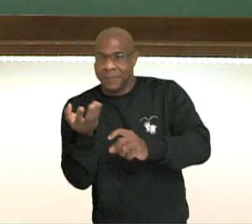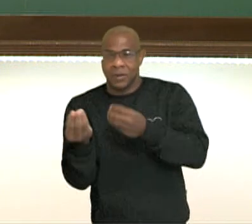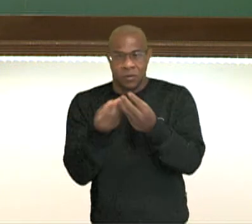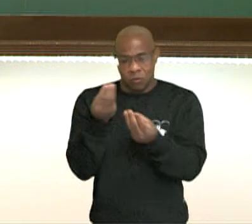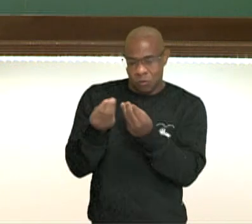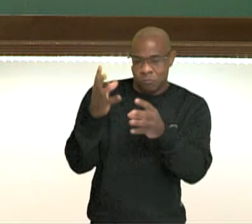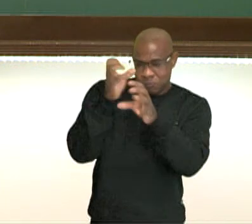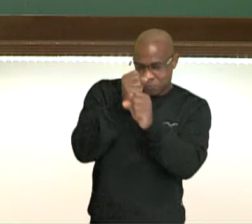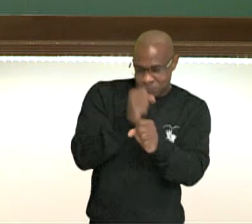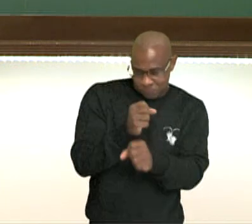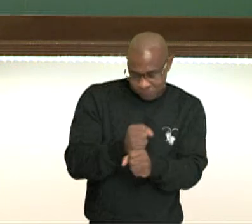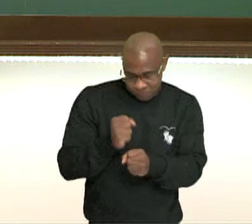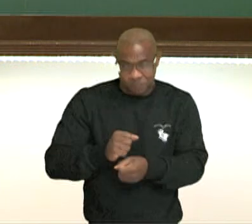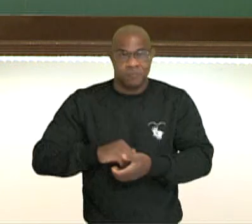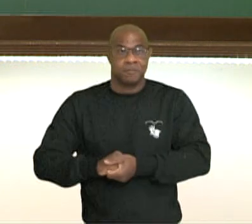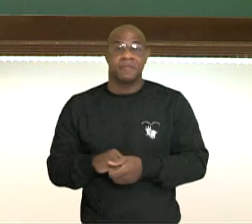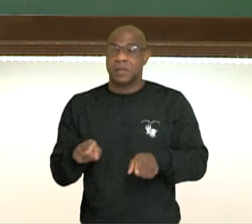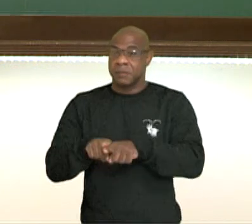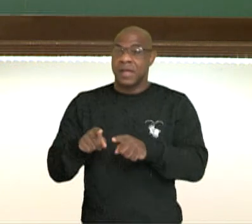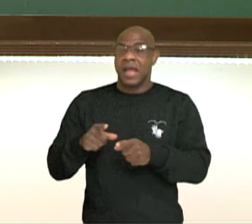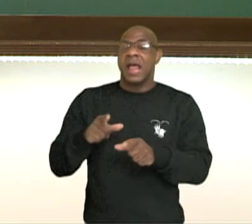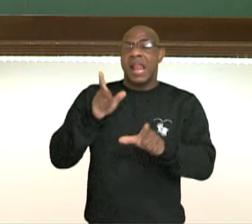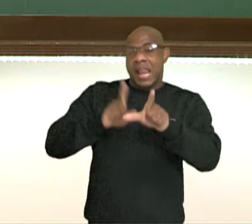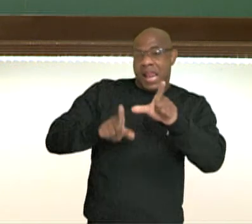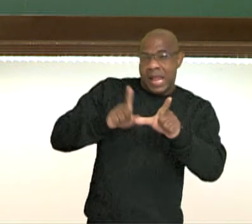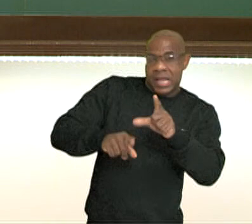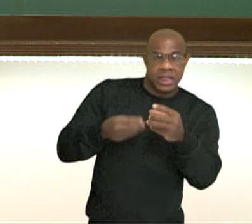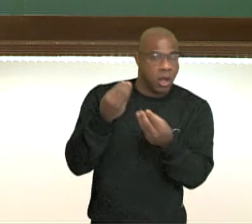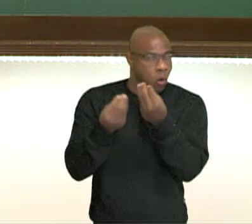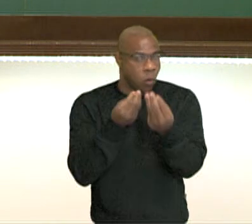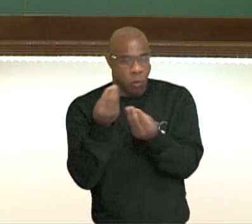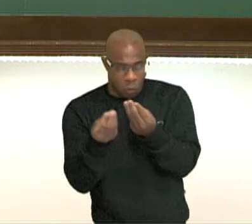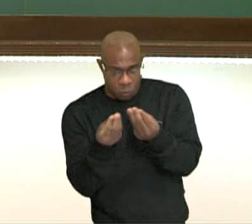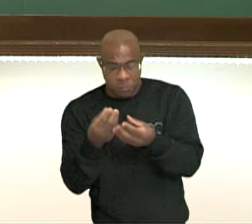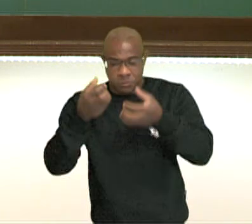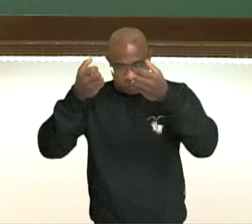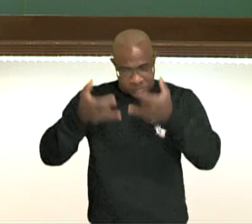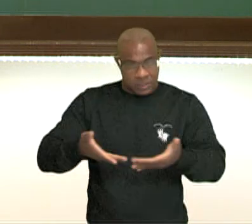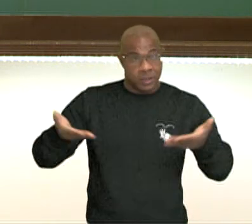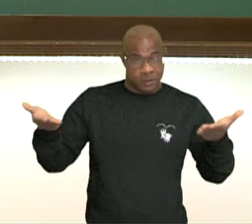e das letras, né? Quando eu tenho potência de potência, como é que eu trabalho